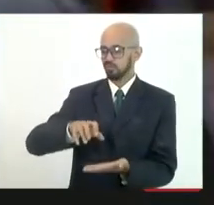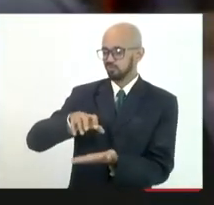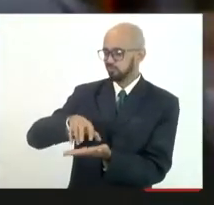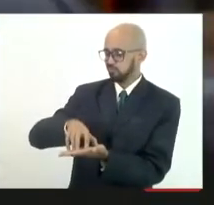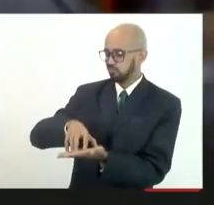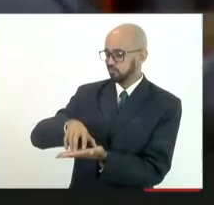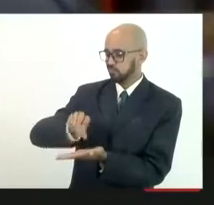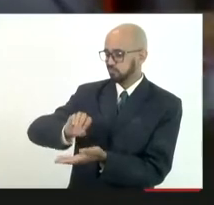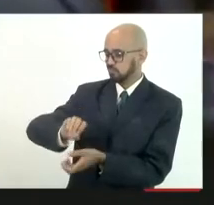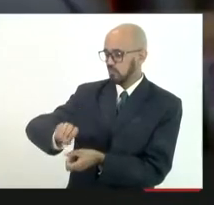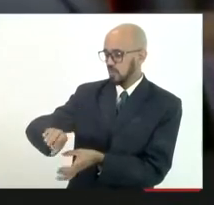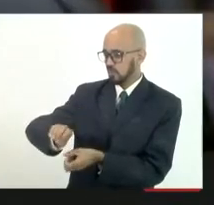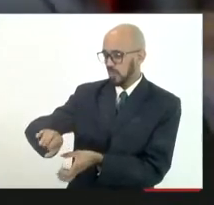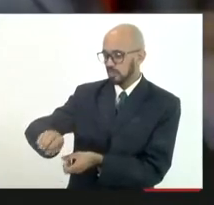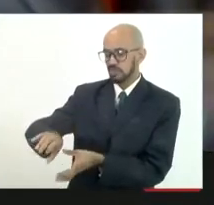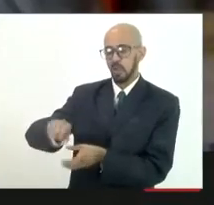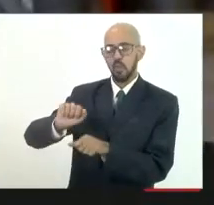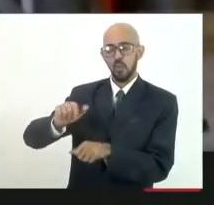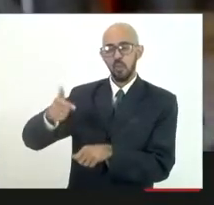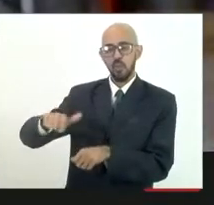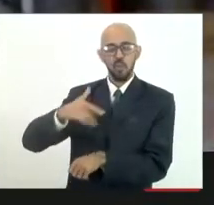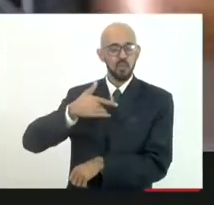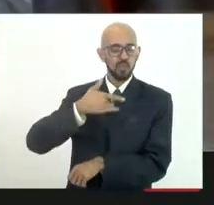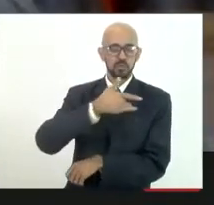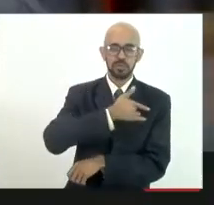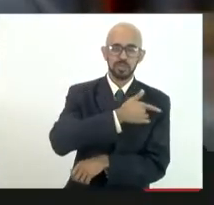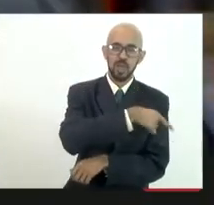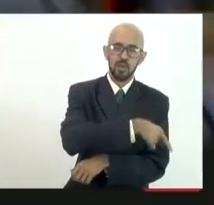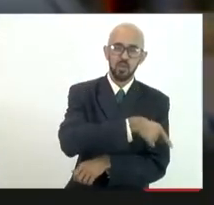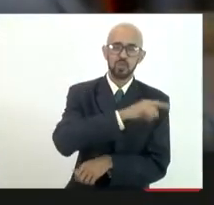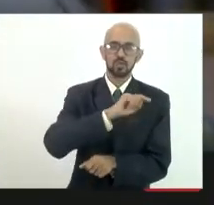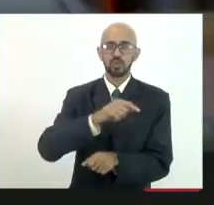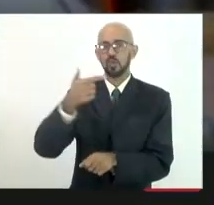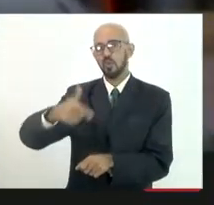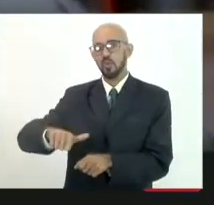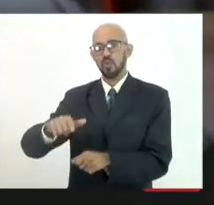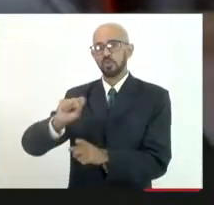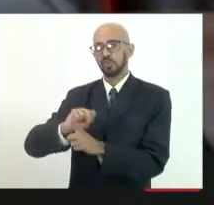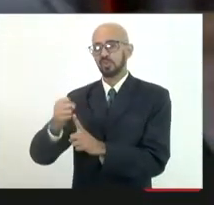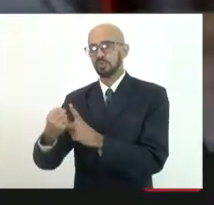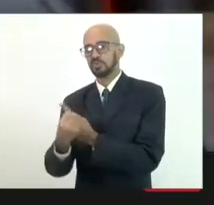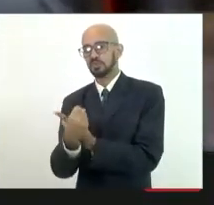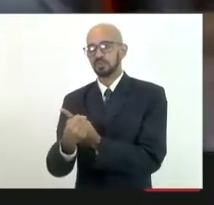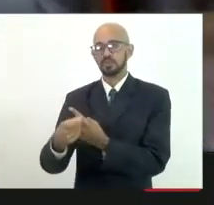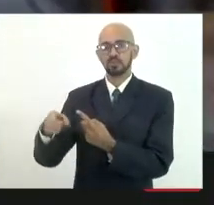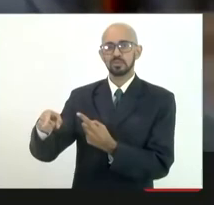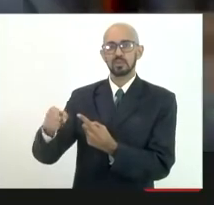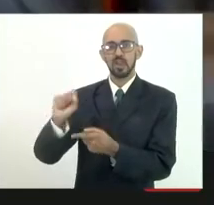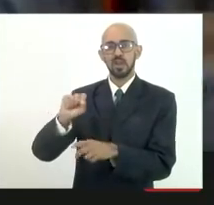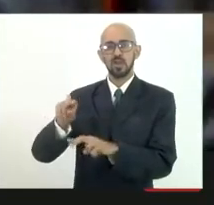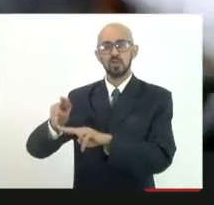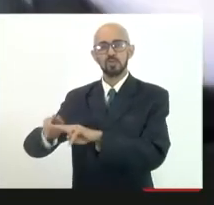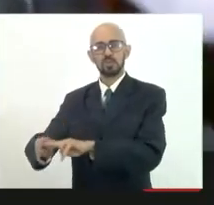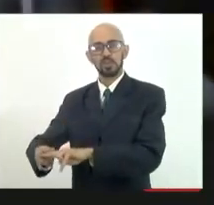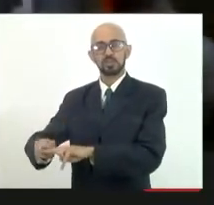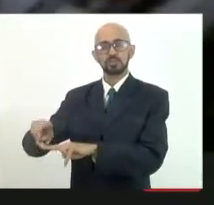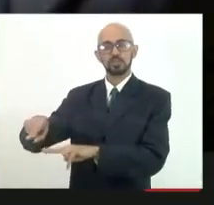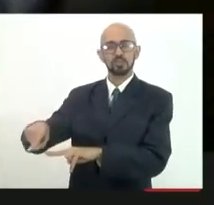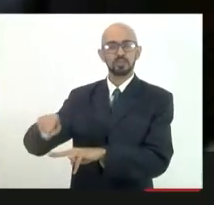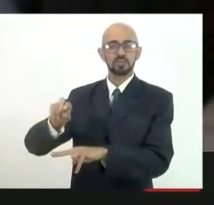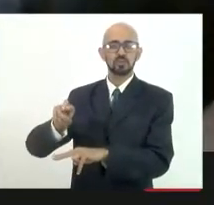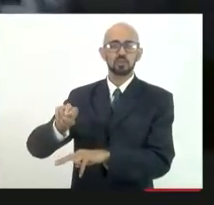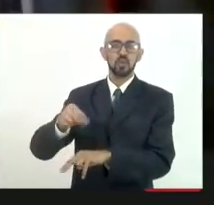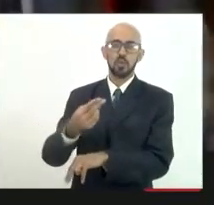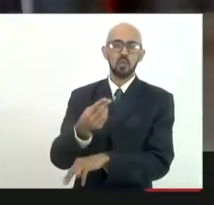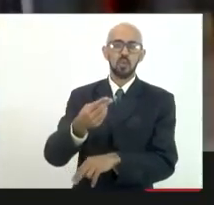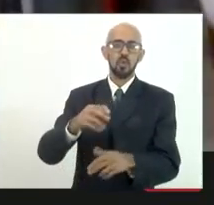uma abordagem dentro da saúde, é uma abordagem dentro da assistência em presídios, é uma abordagem